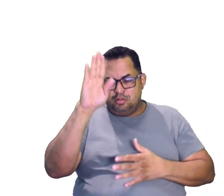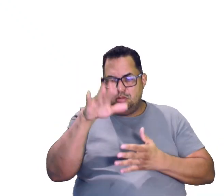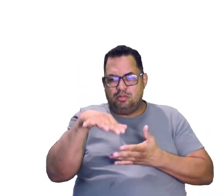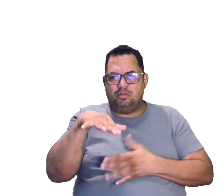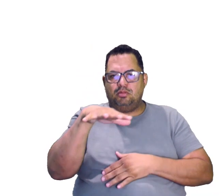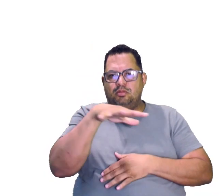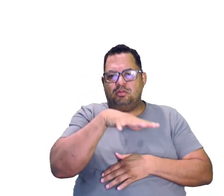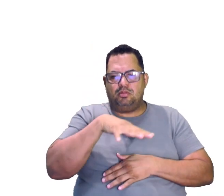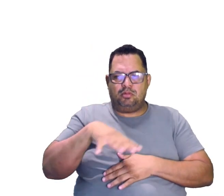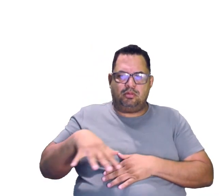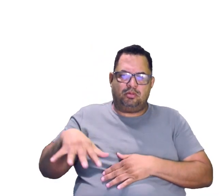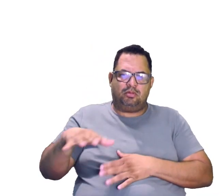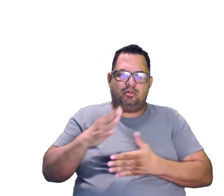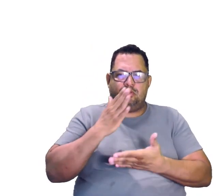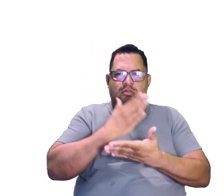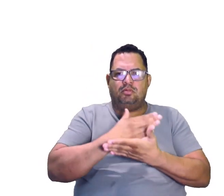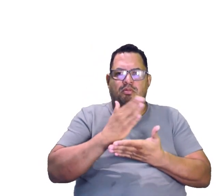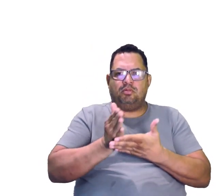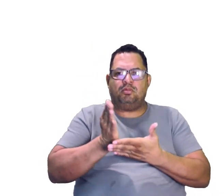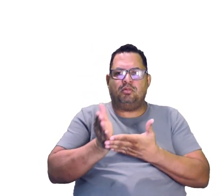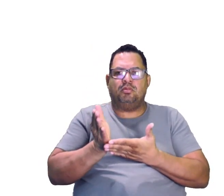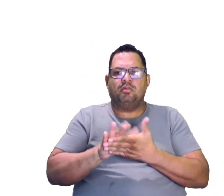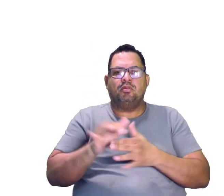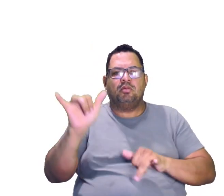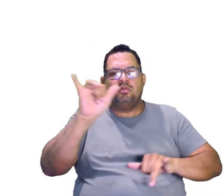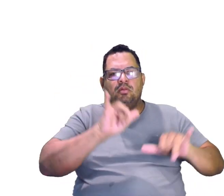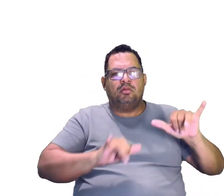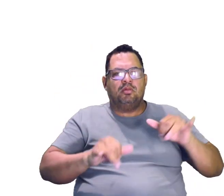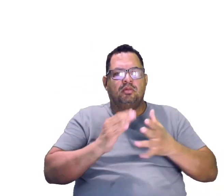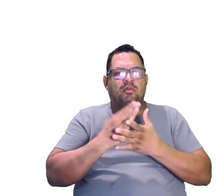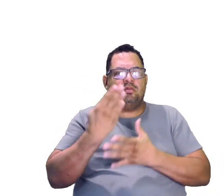que a química divide são elas. Olha só,